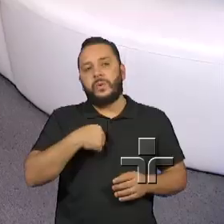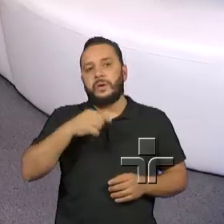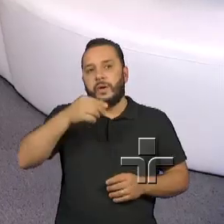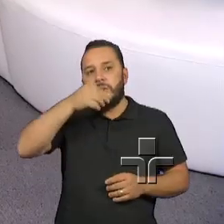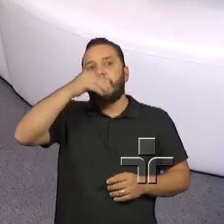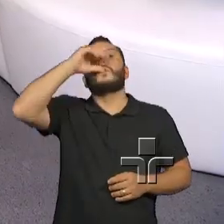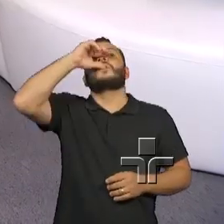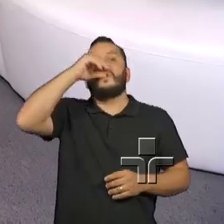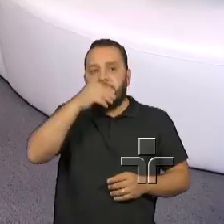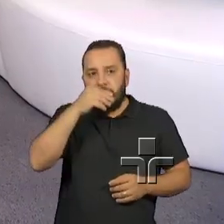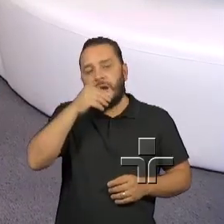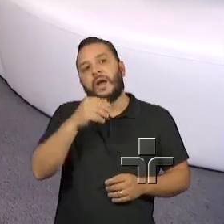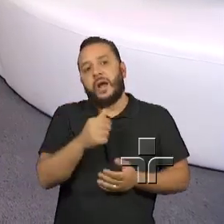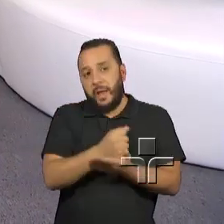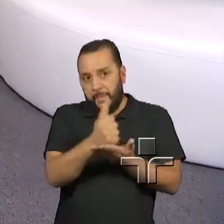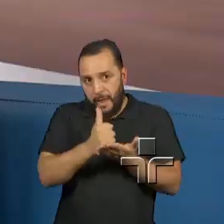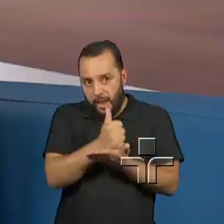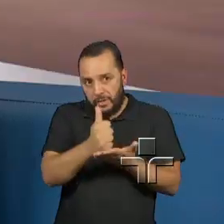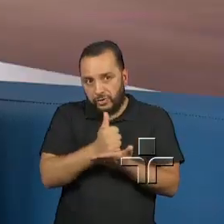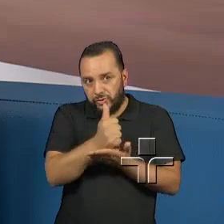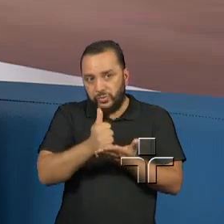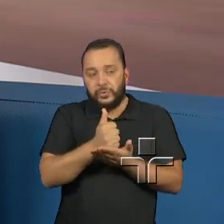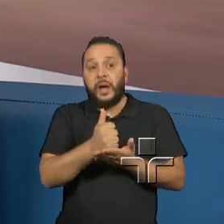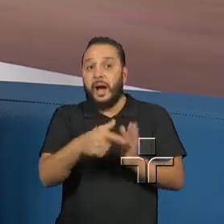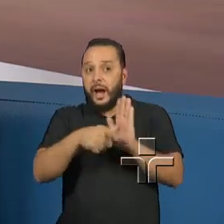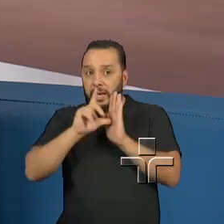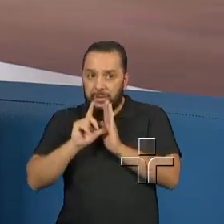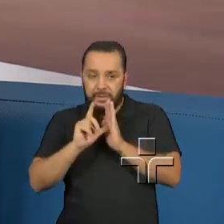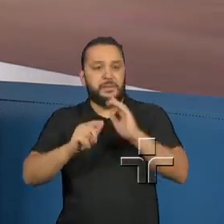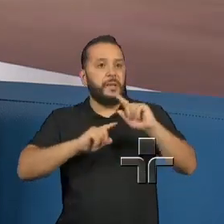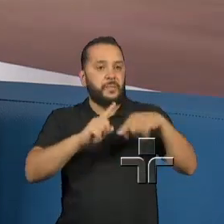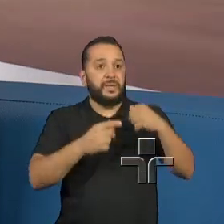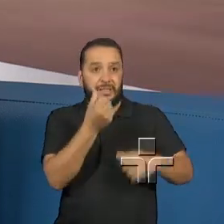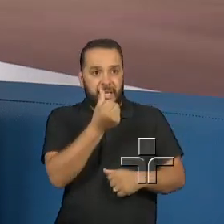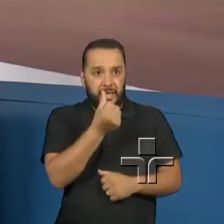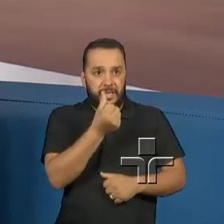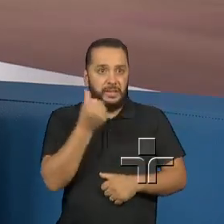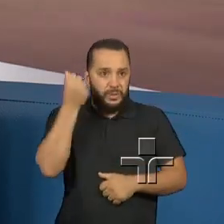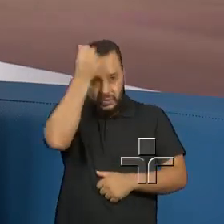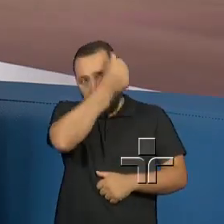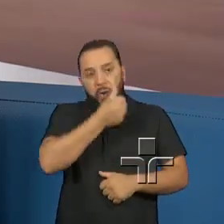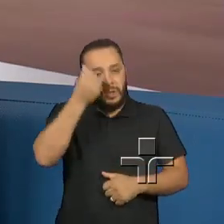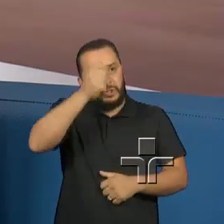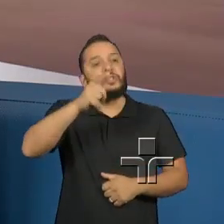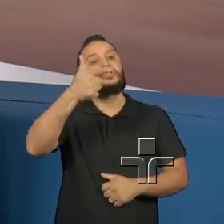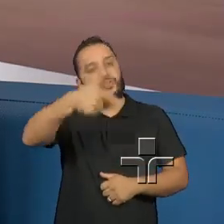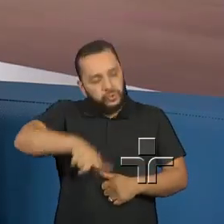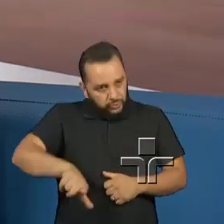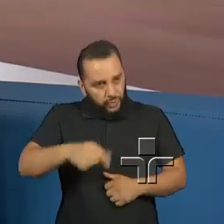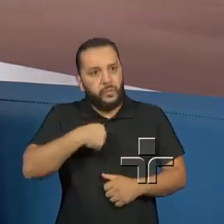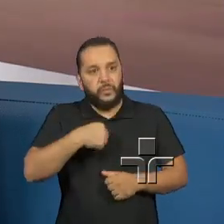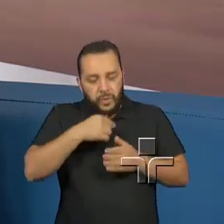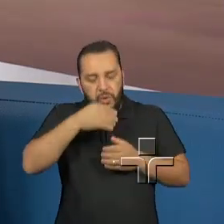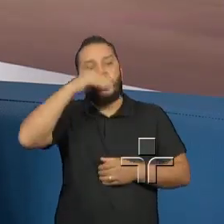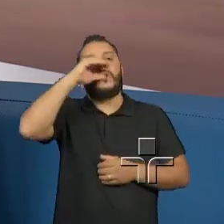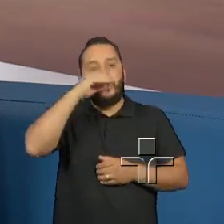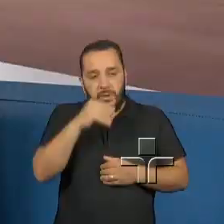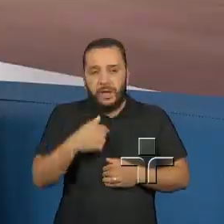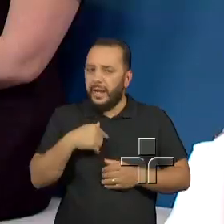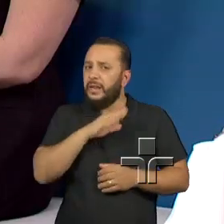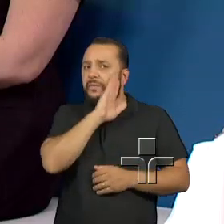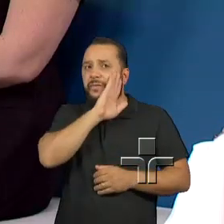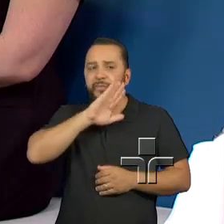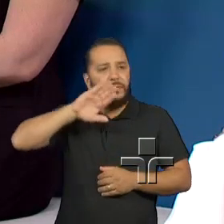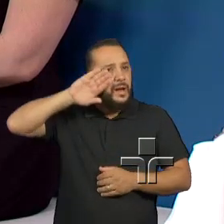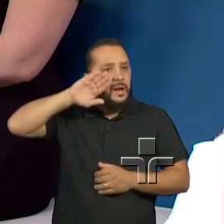Analgésico? Um analgésico. Isso. Antes e depois de 6 horas eu dei de novo. E aí ele não teve febre e eu